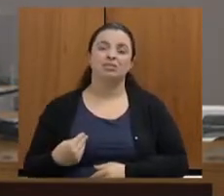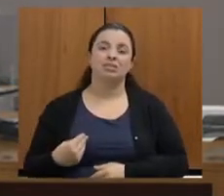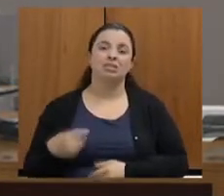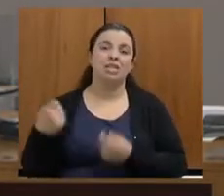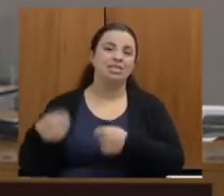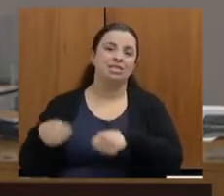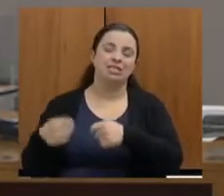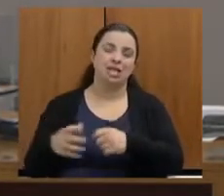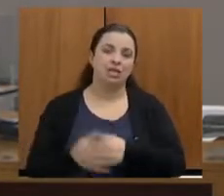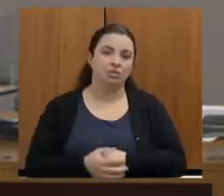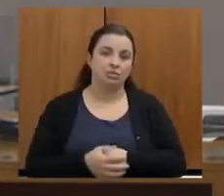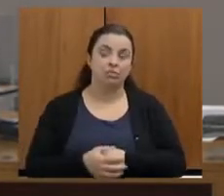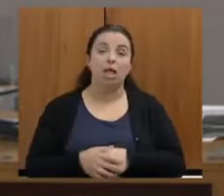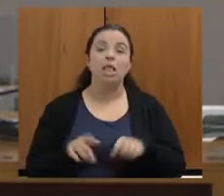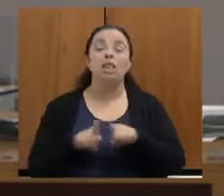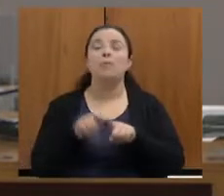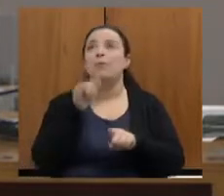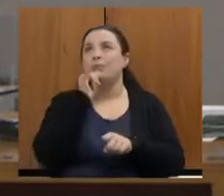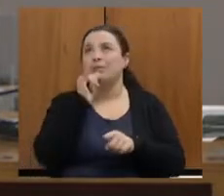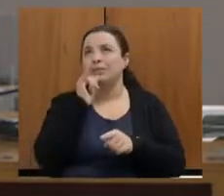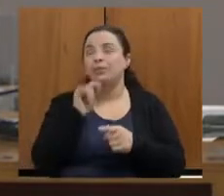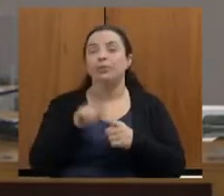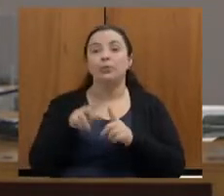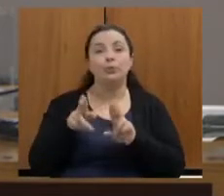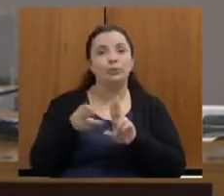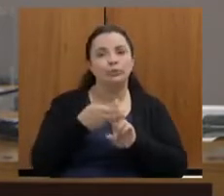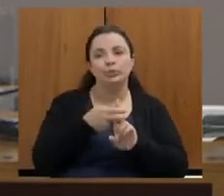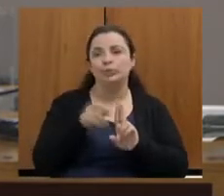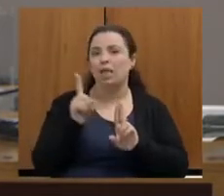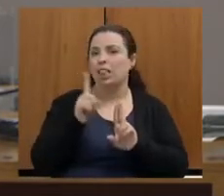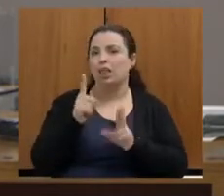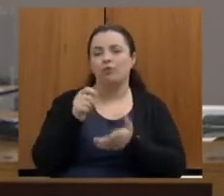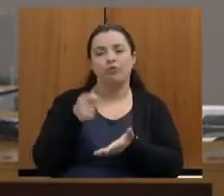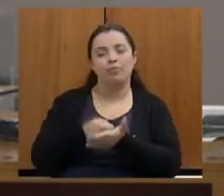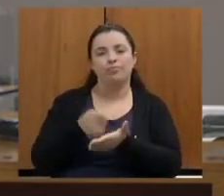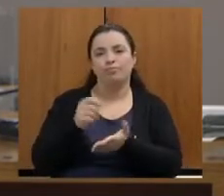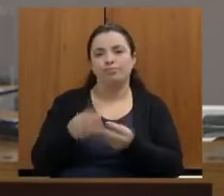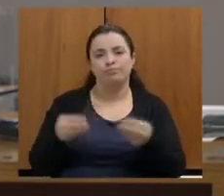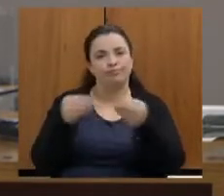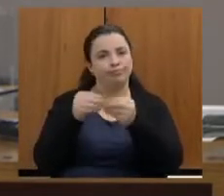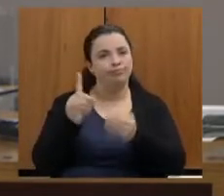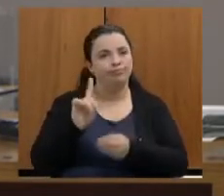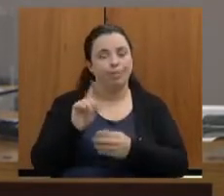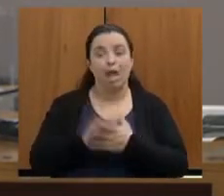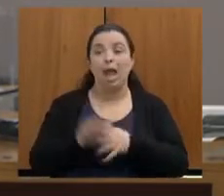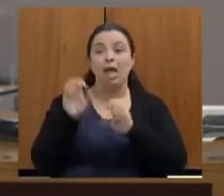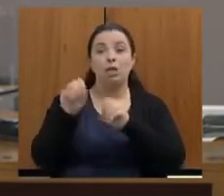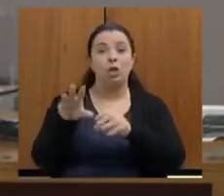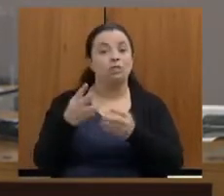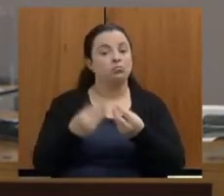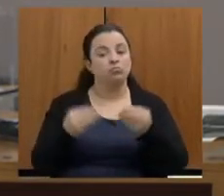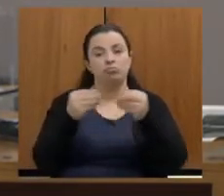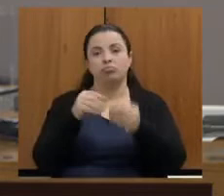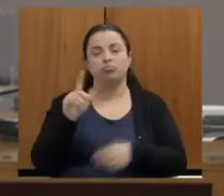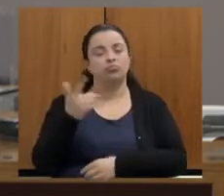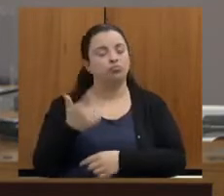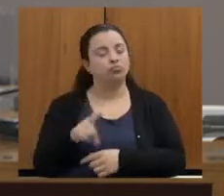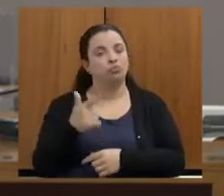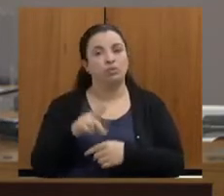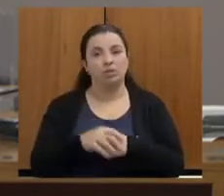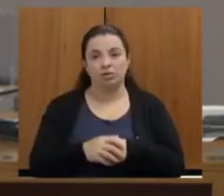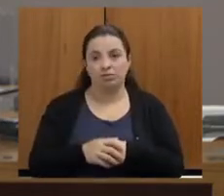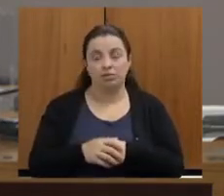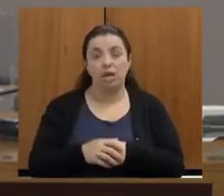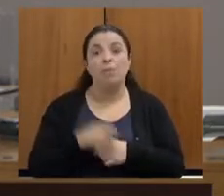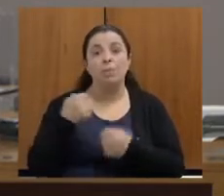sistema único de saúde não for ressarcido a educação porque era não era para ver inclusive uma alternativa ao processo